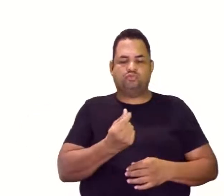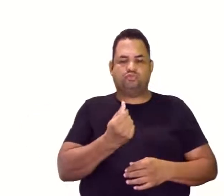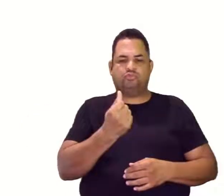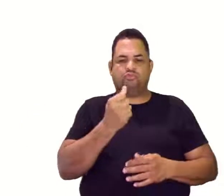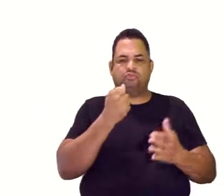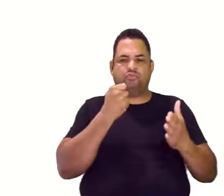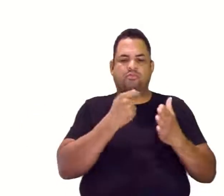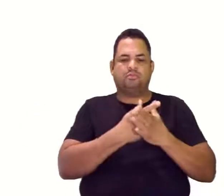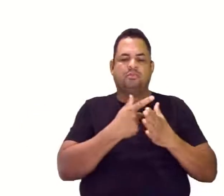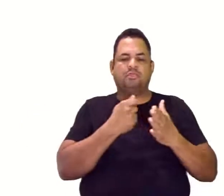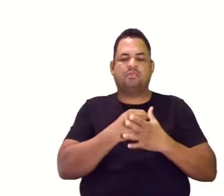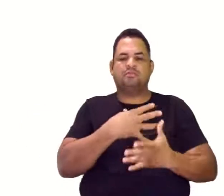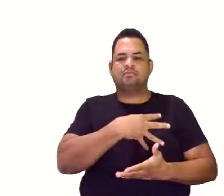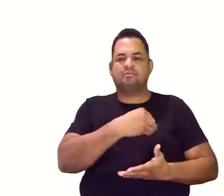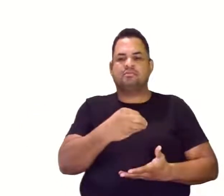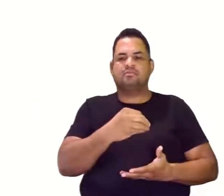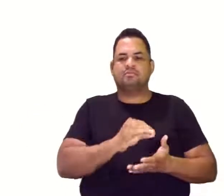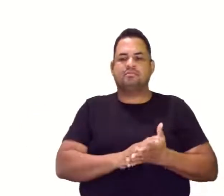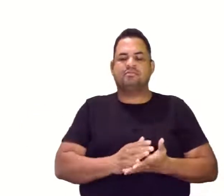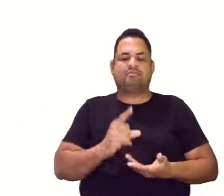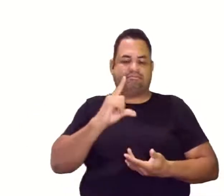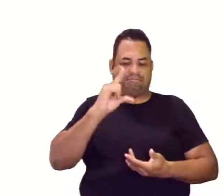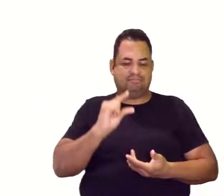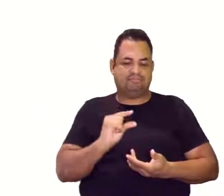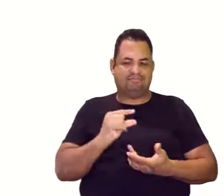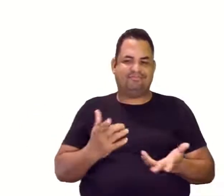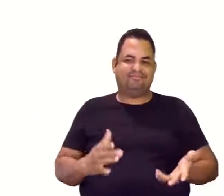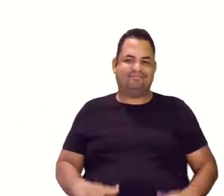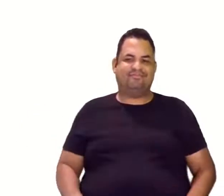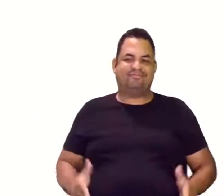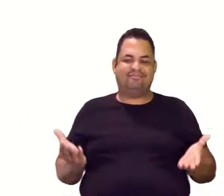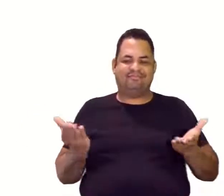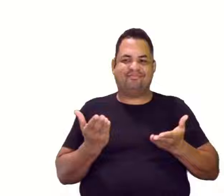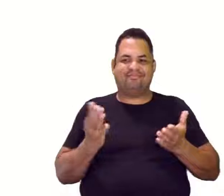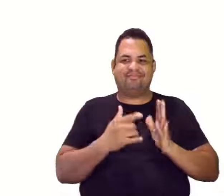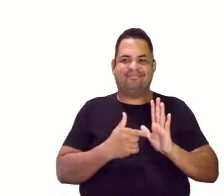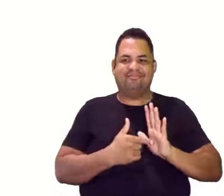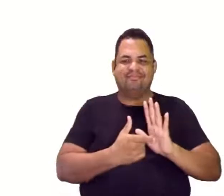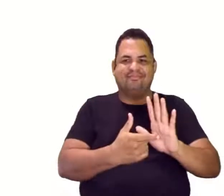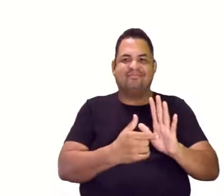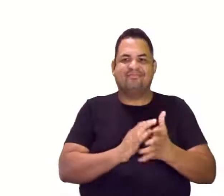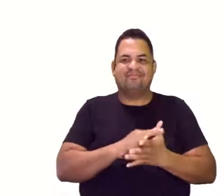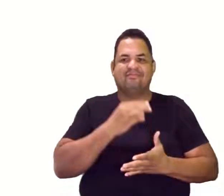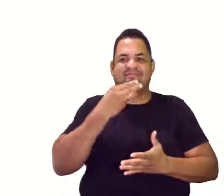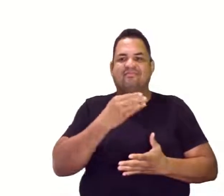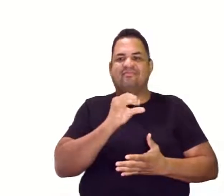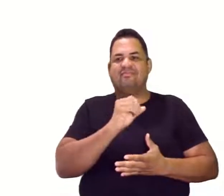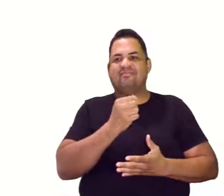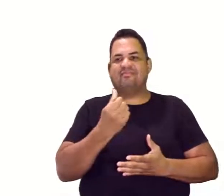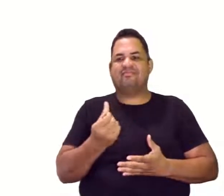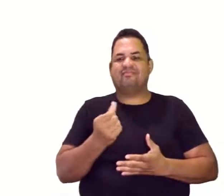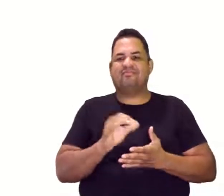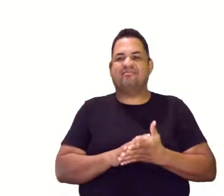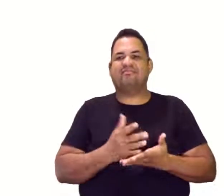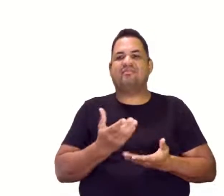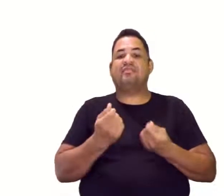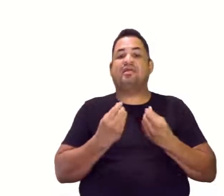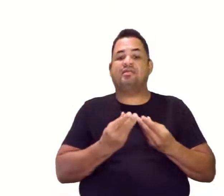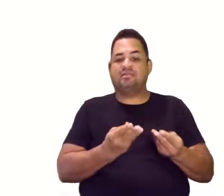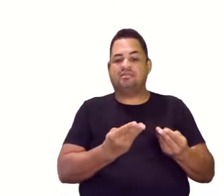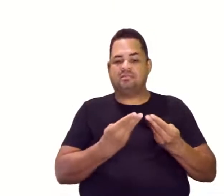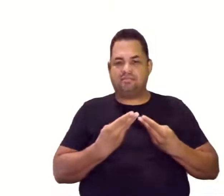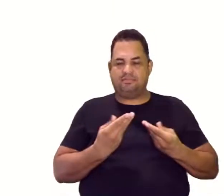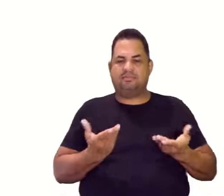Ele recebia 400, teve uma queda bem boa aí, né? E agora representa aí, 306 é o que ele vai ganhar.